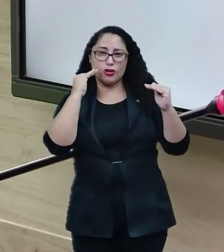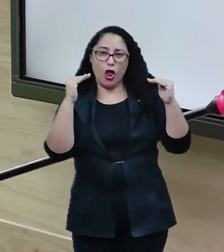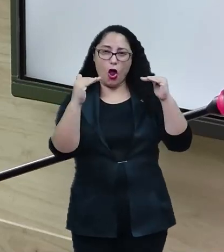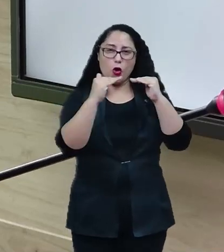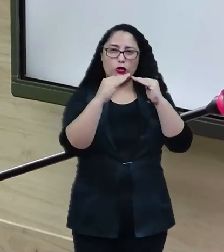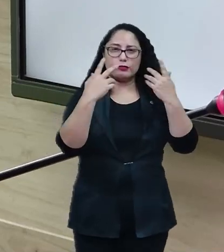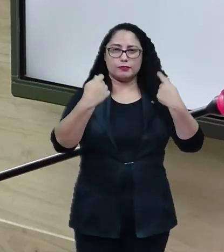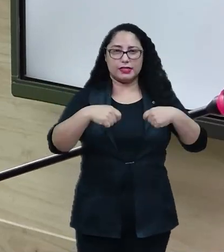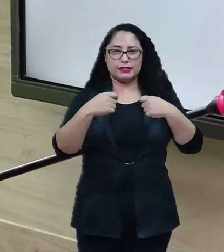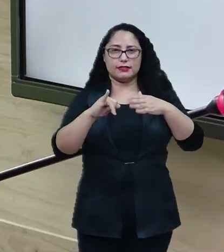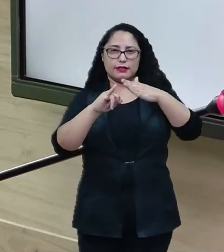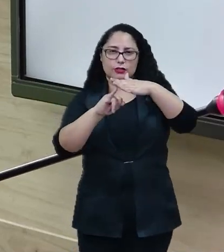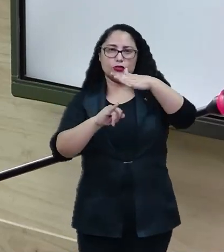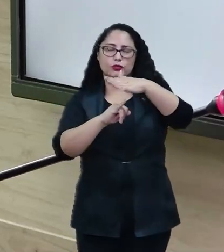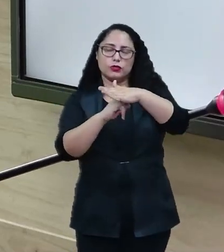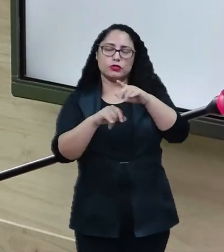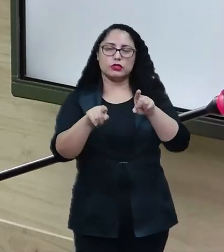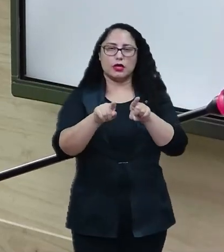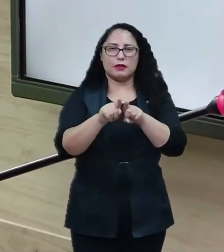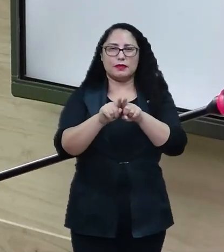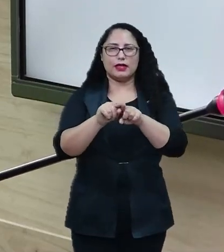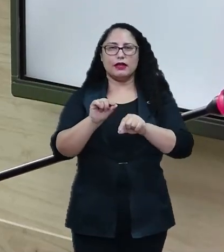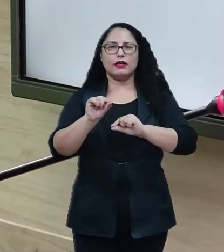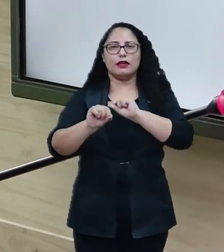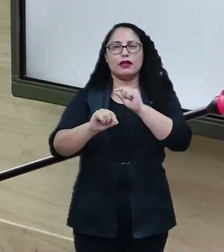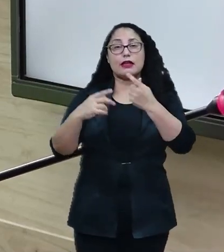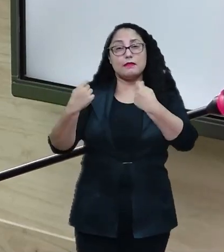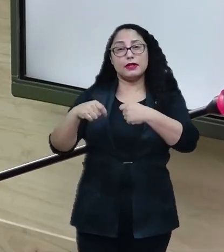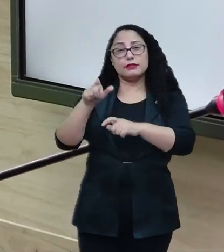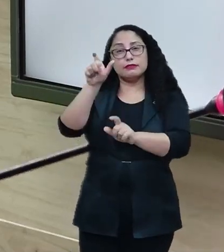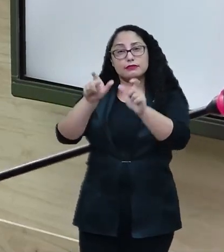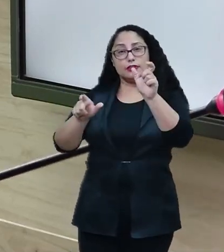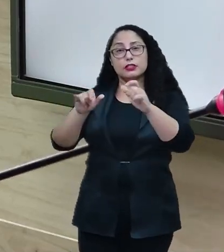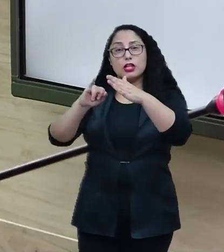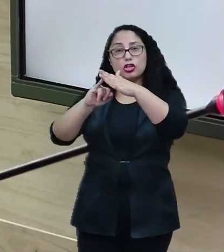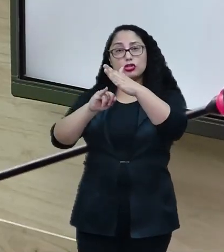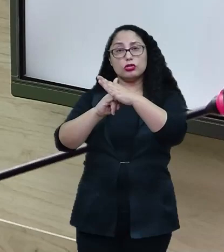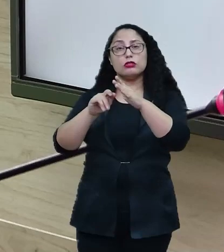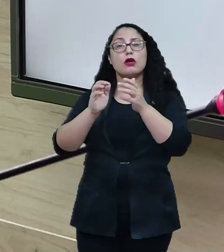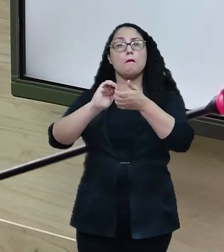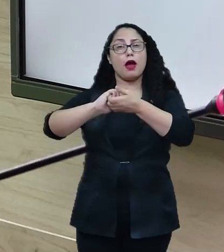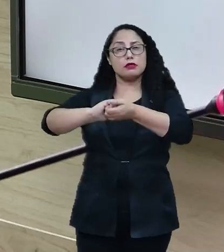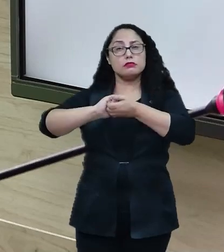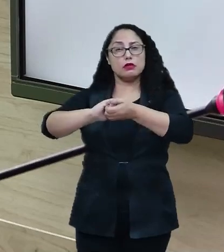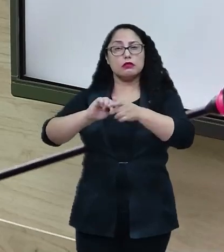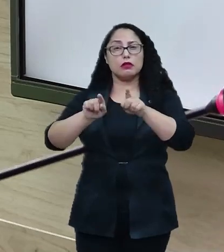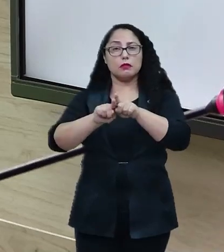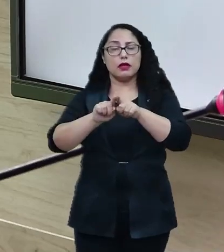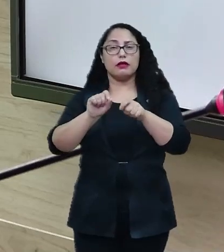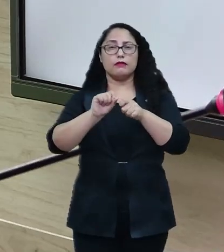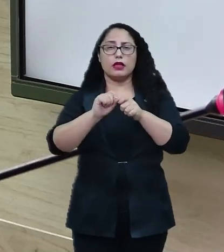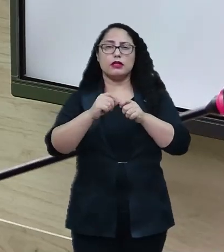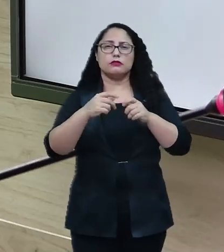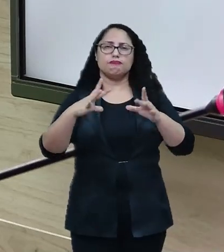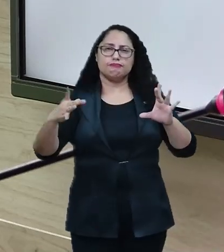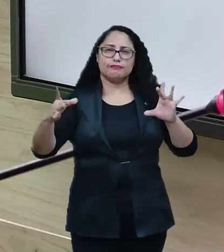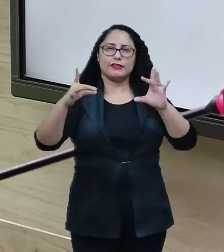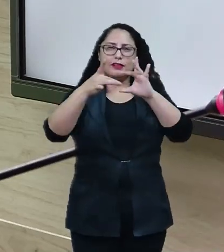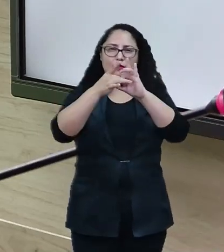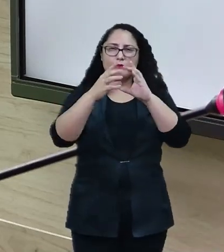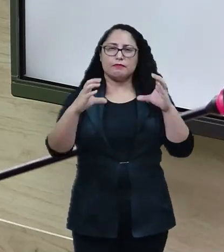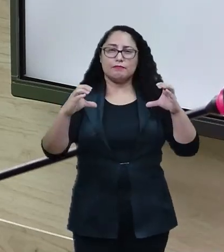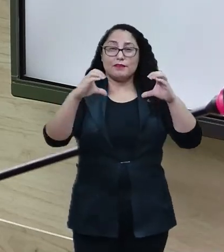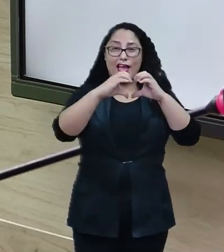as necessidades da instituição e com as necessidades da instituição parceira. Né? Feito esse match,